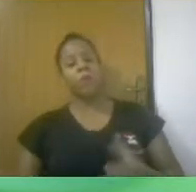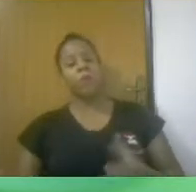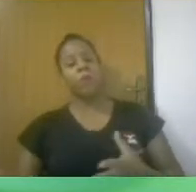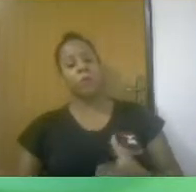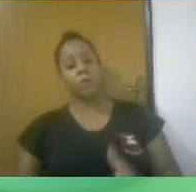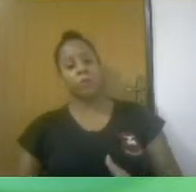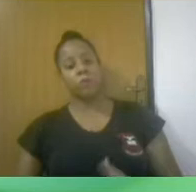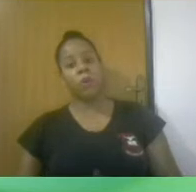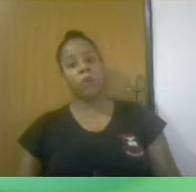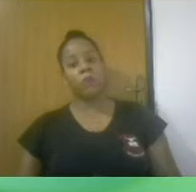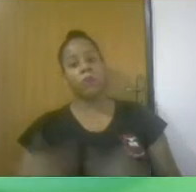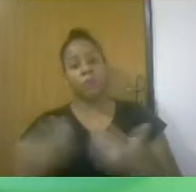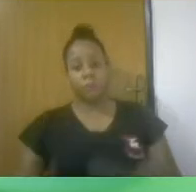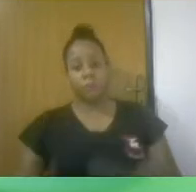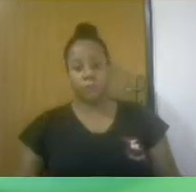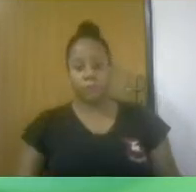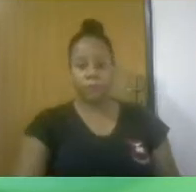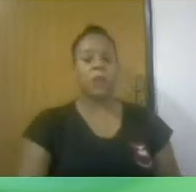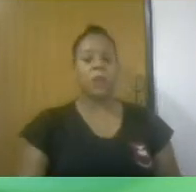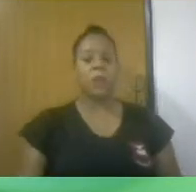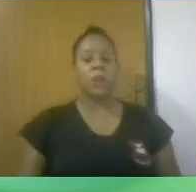implementou um